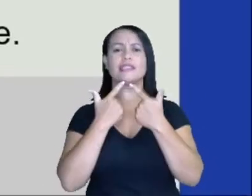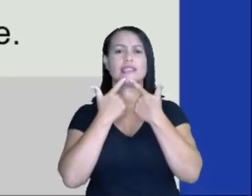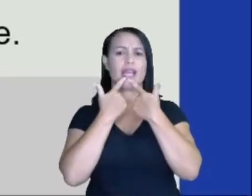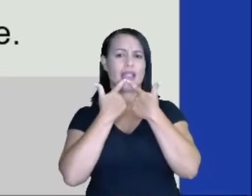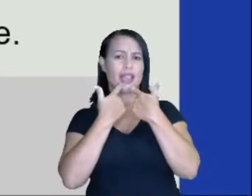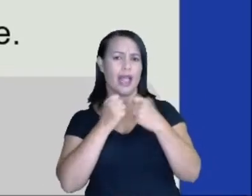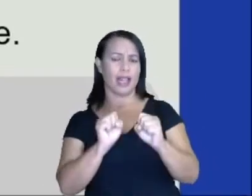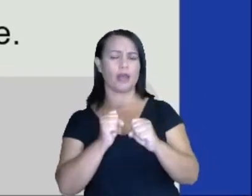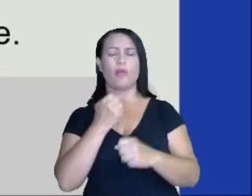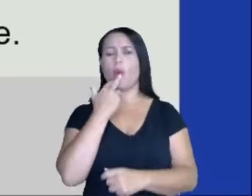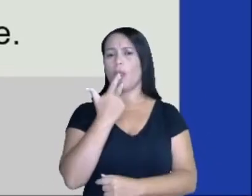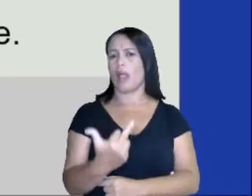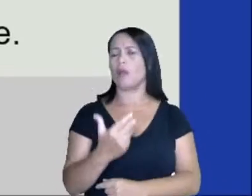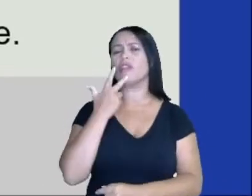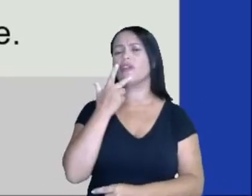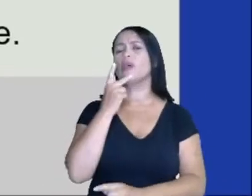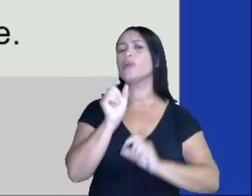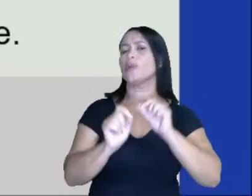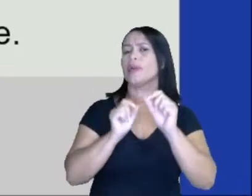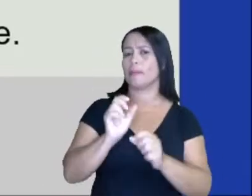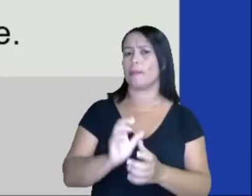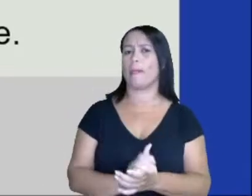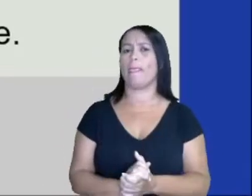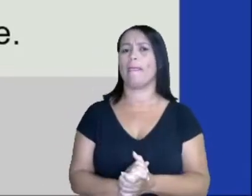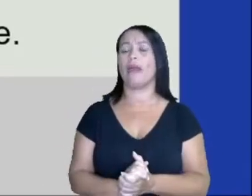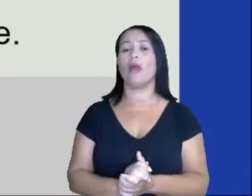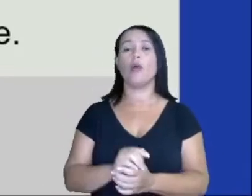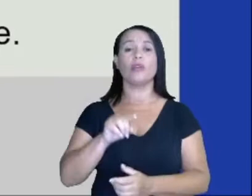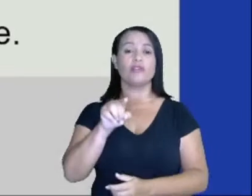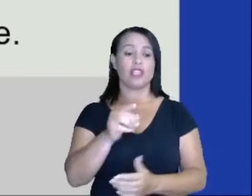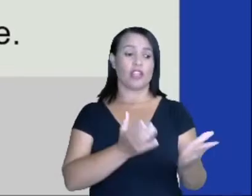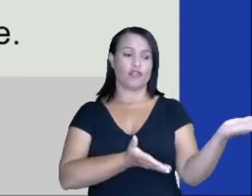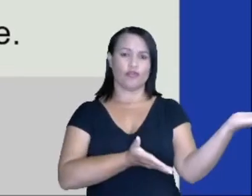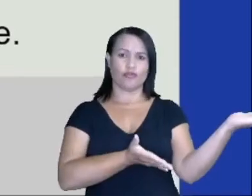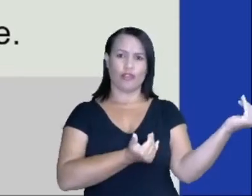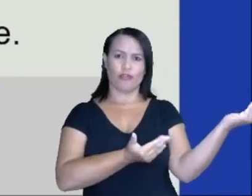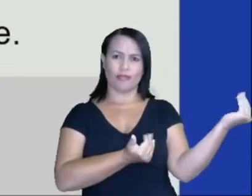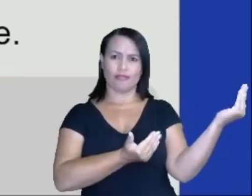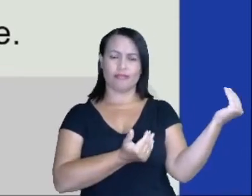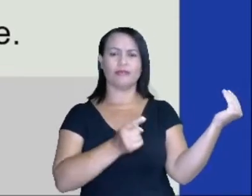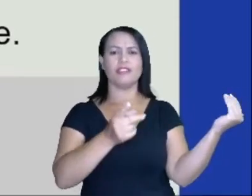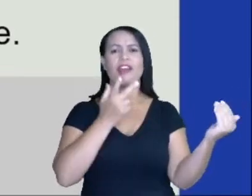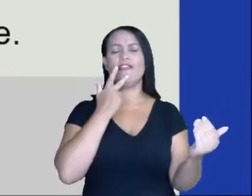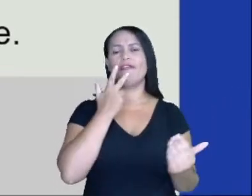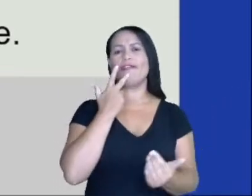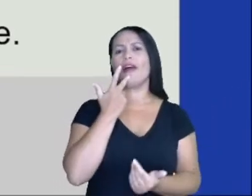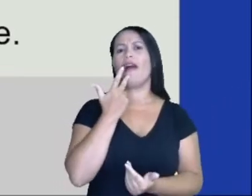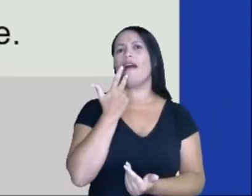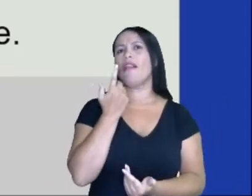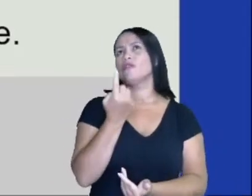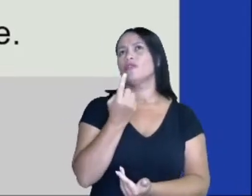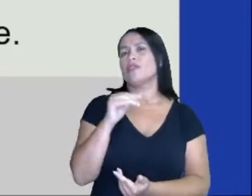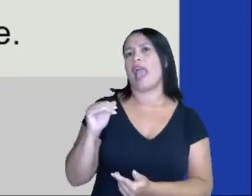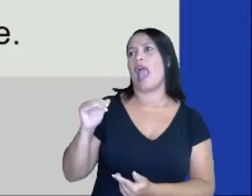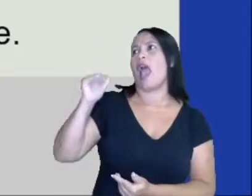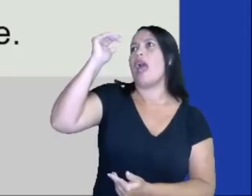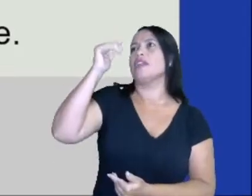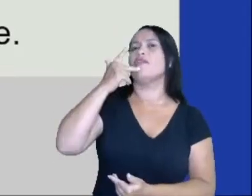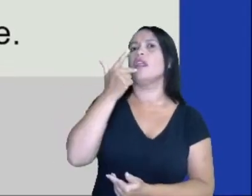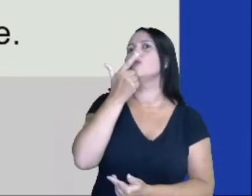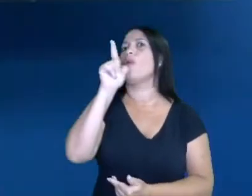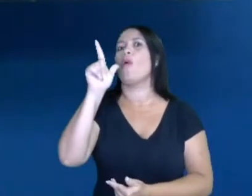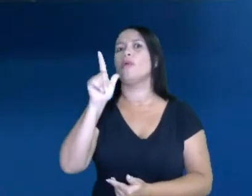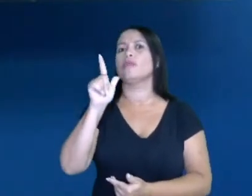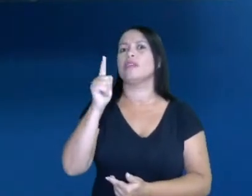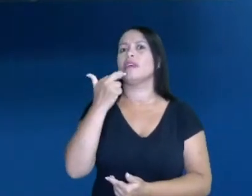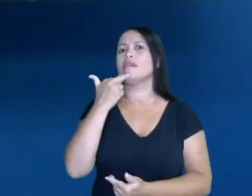língua. O que é que eu estou querendo dizer com isso, tá? Quando você é jovem, você fala de uma forma. Quando você é adulto, você fala de uma